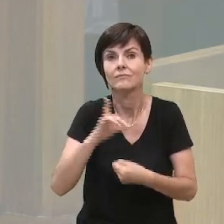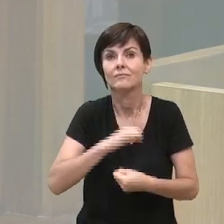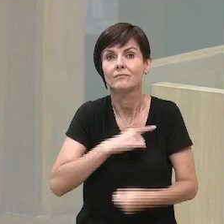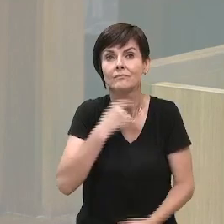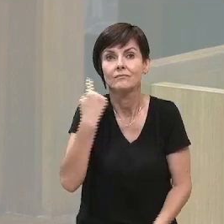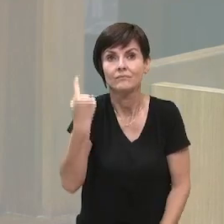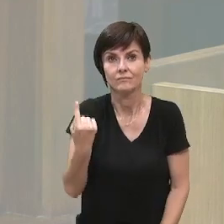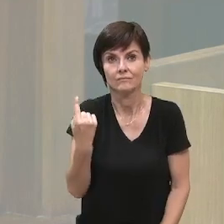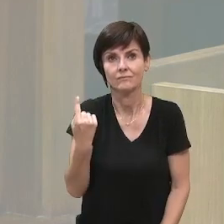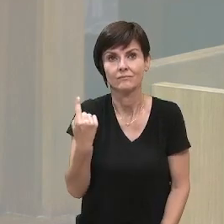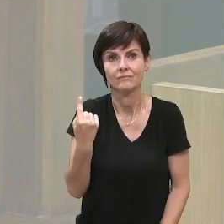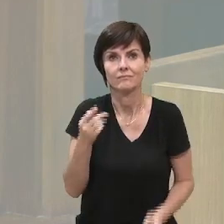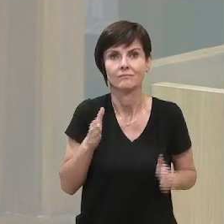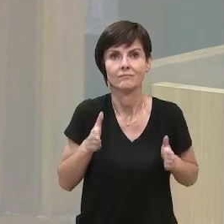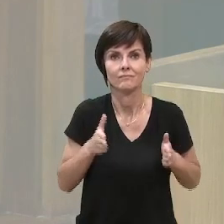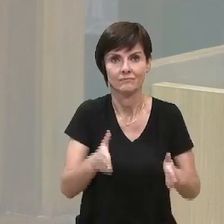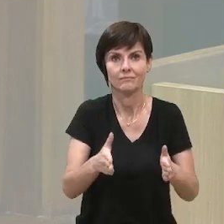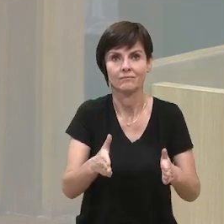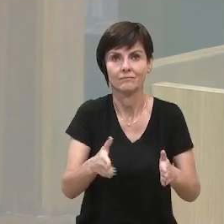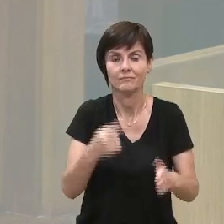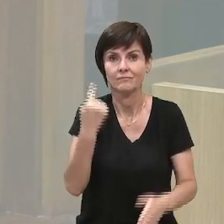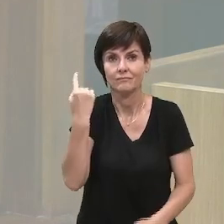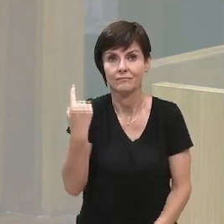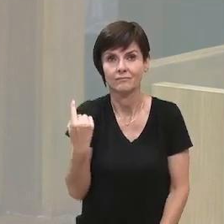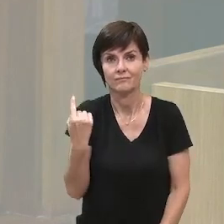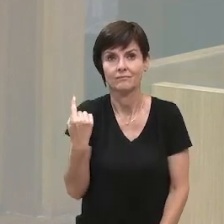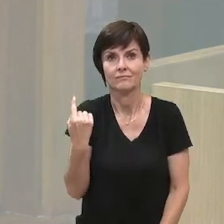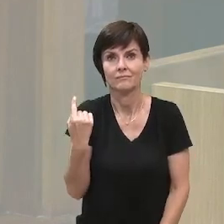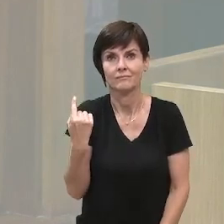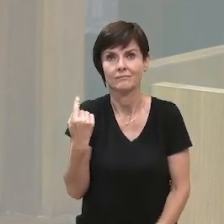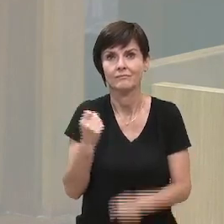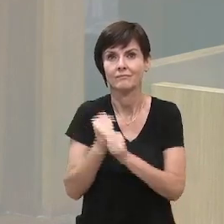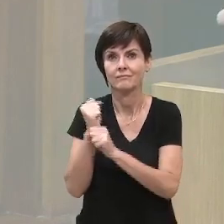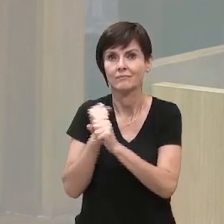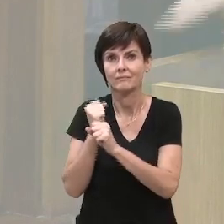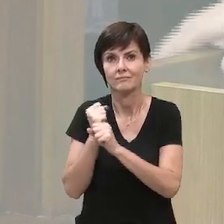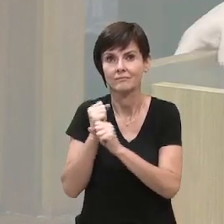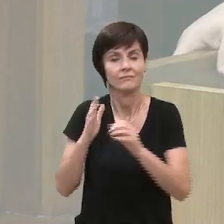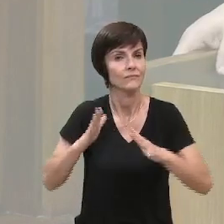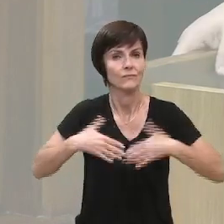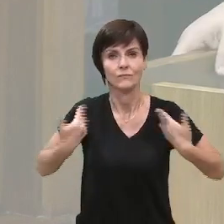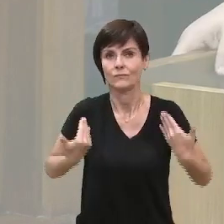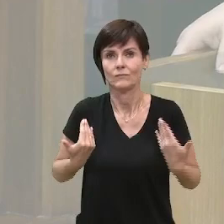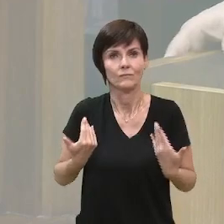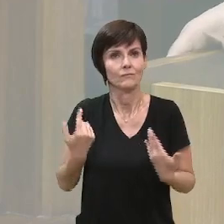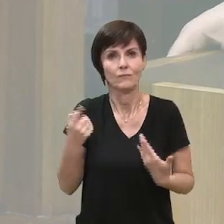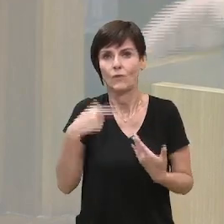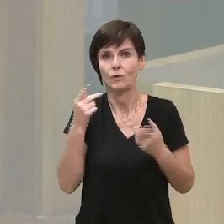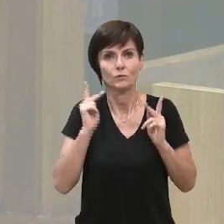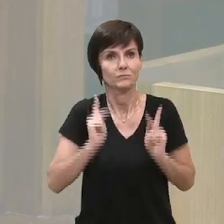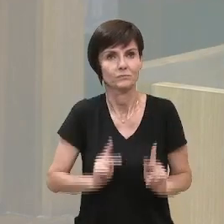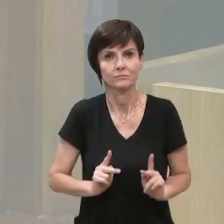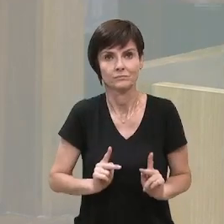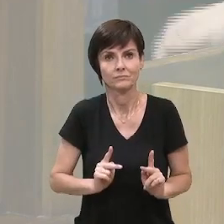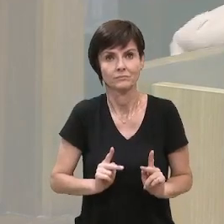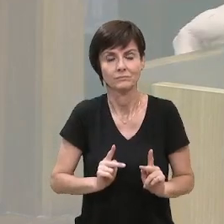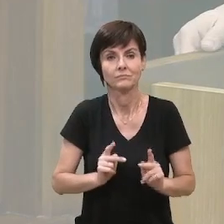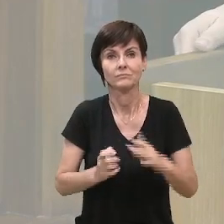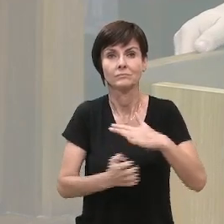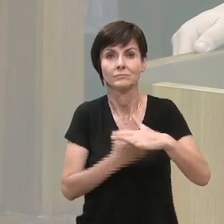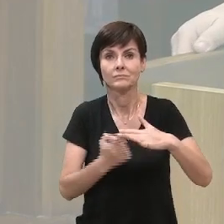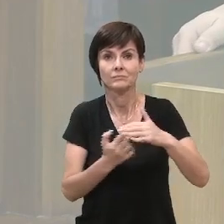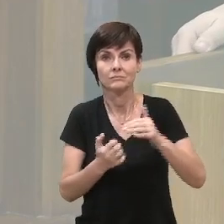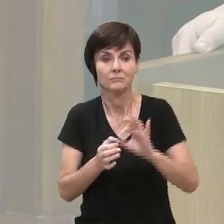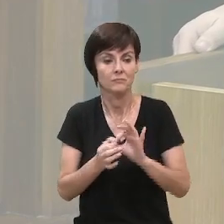serviços funerários de uma só empresa. Há anos que não é surpresa para ninguém, é onde uma empresa aqui do ladinho, a menos de